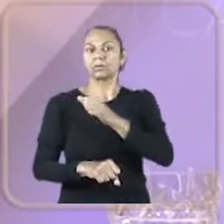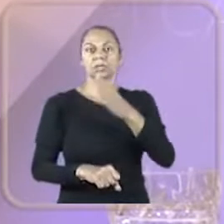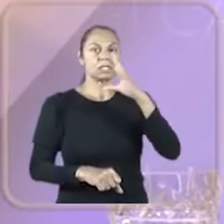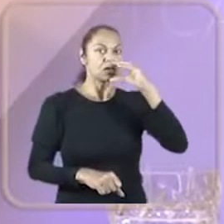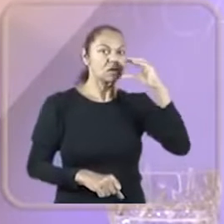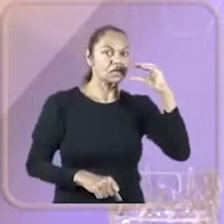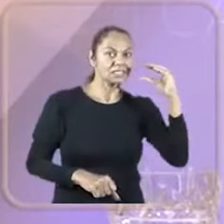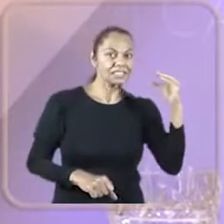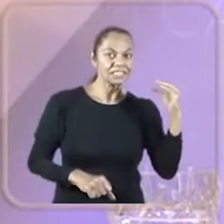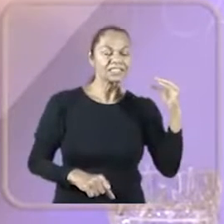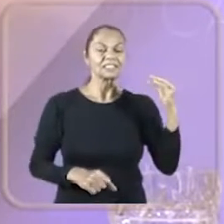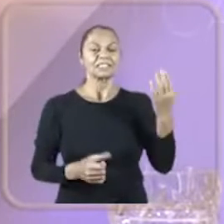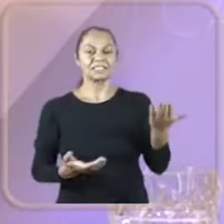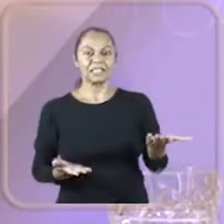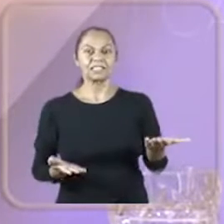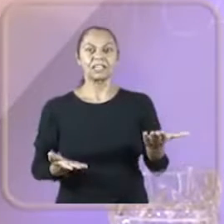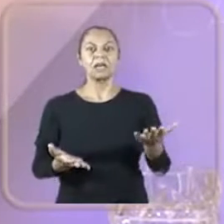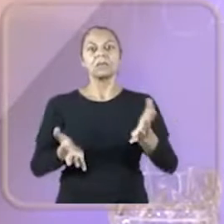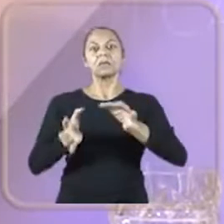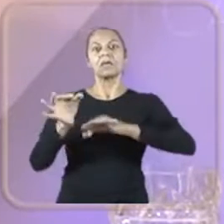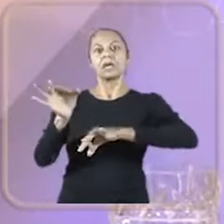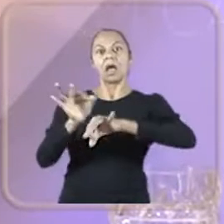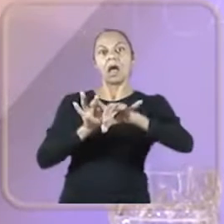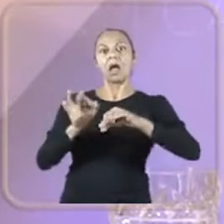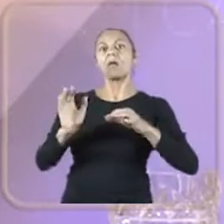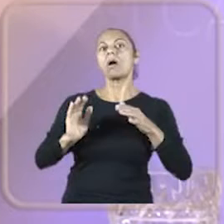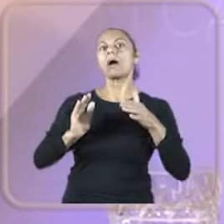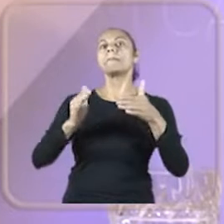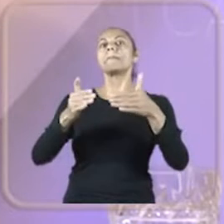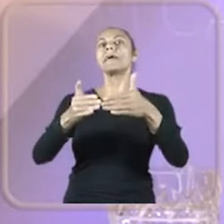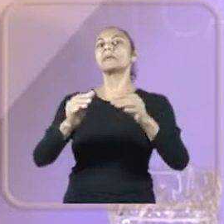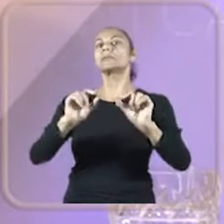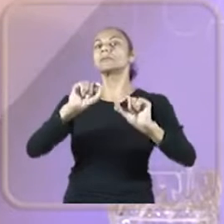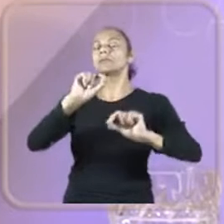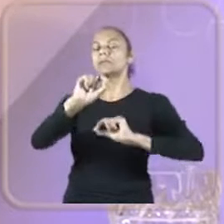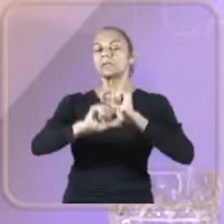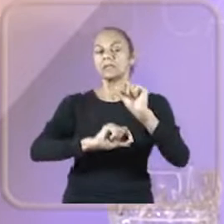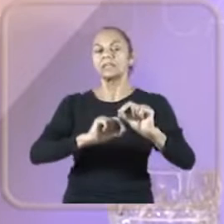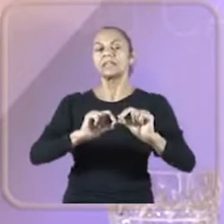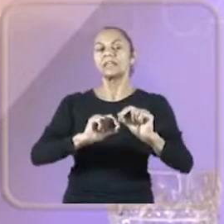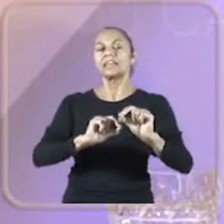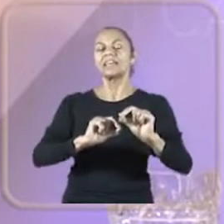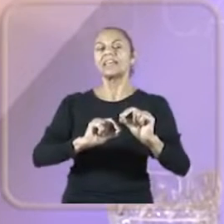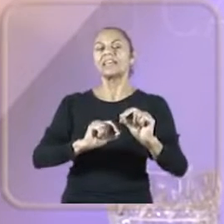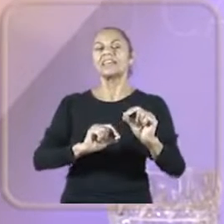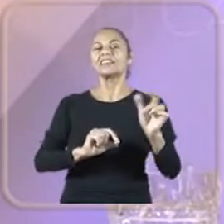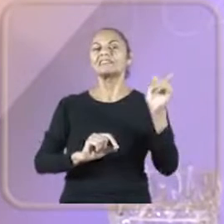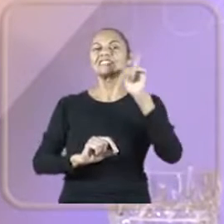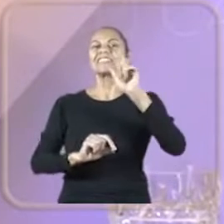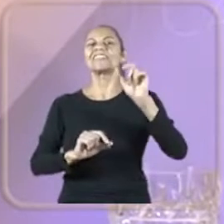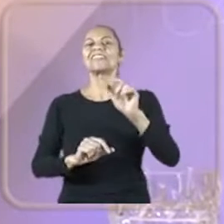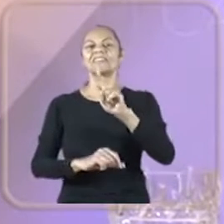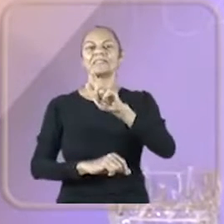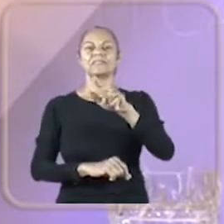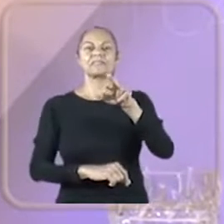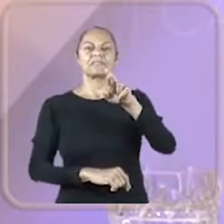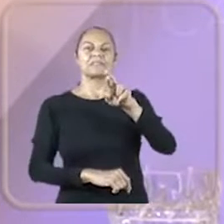Nós temos a nossa meta, e faz parte do nosso plano de governo, inclusive, resgatar os grêmios estudantis, doutora, né?